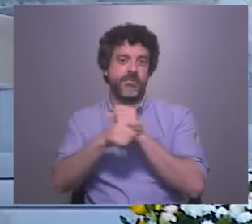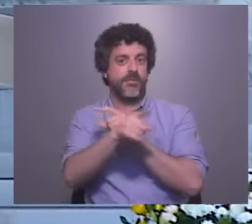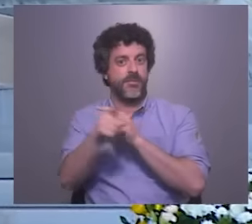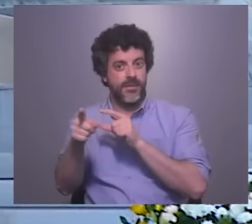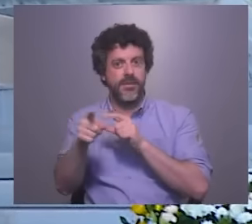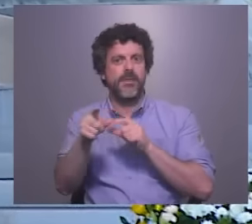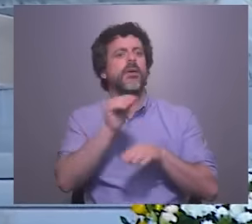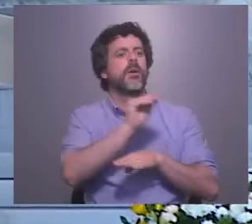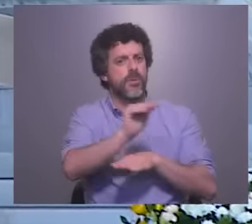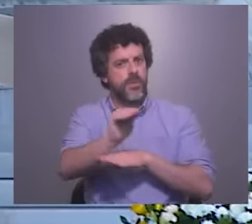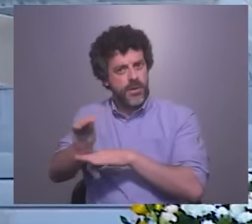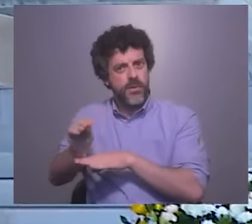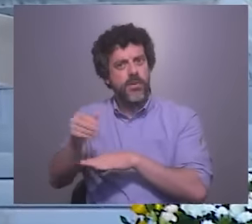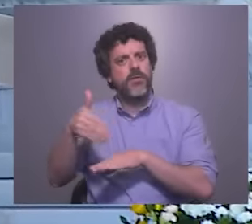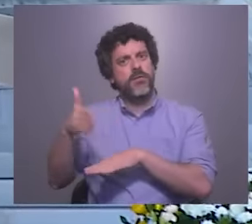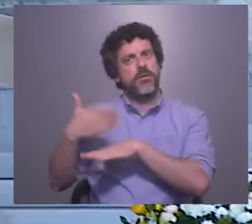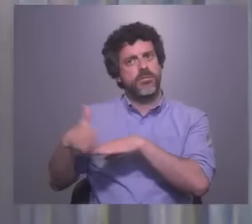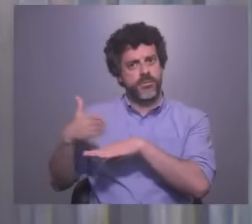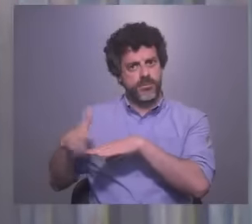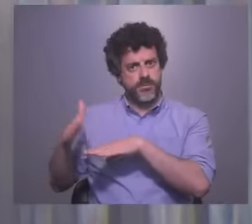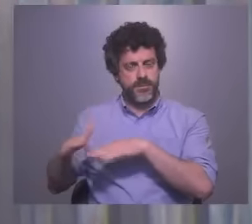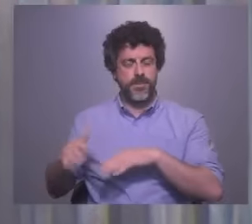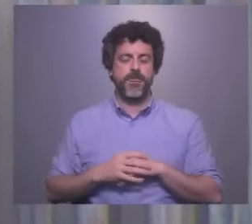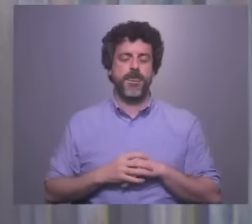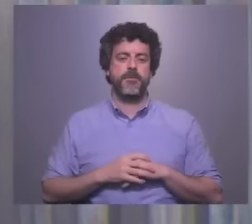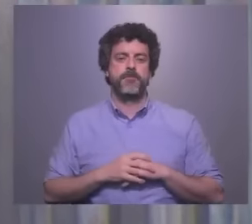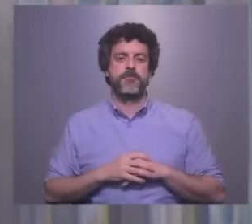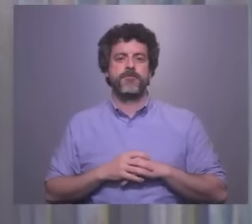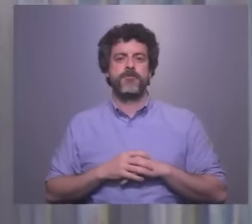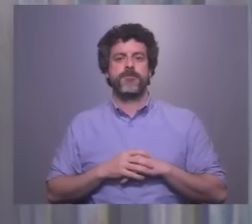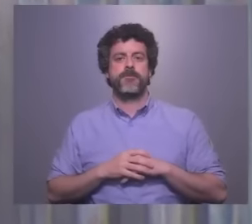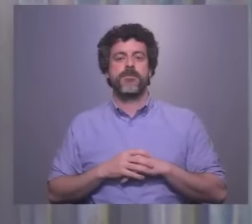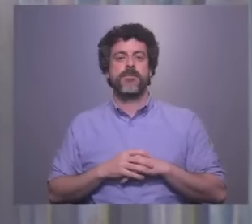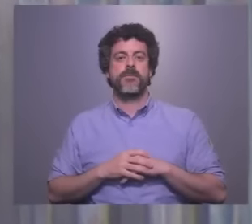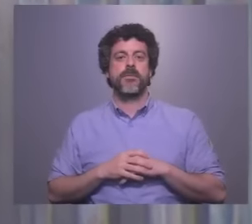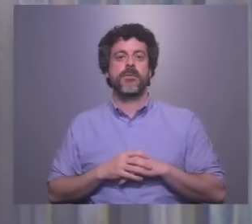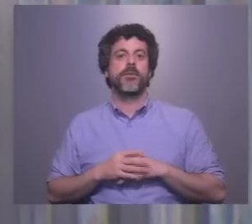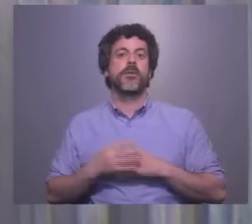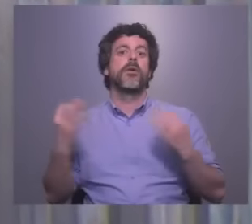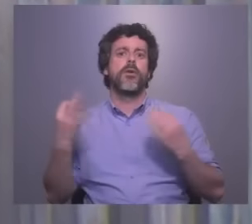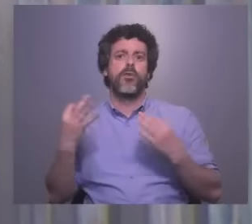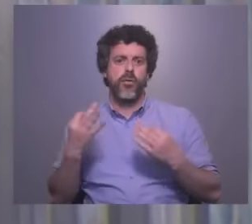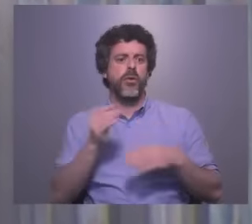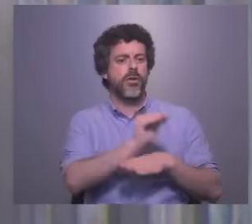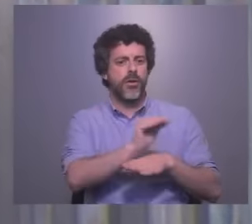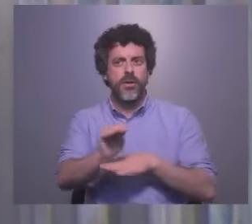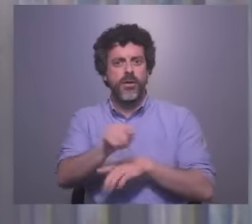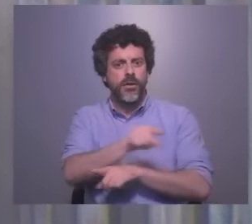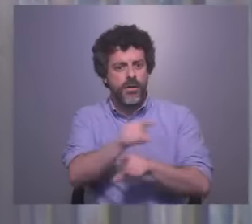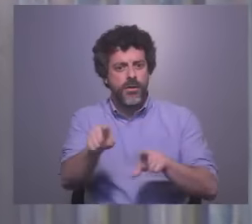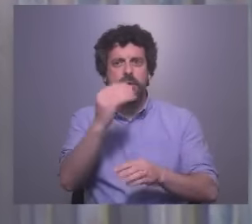Eliseu insistiu: dá-os a comer a essa gente, porque assim falou o Senhor: